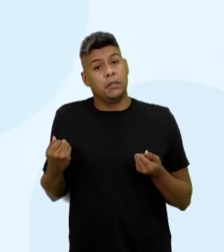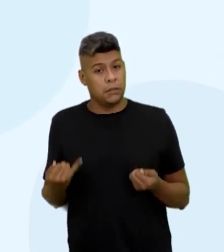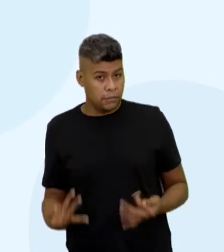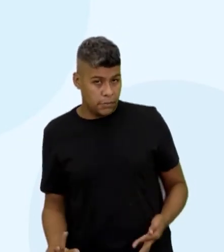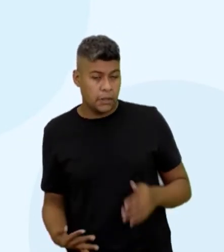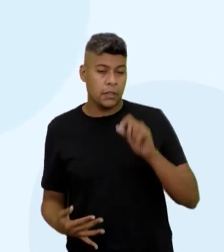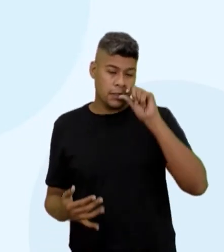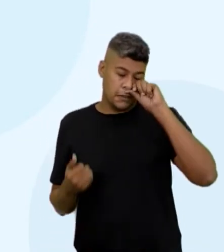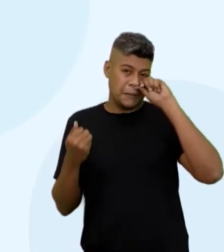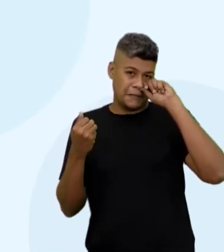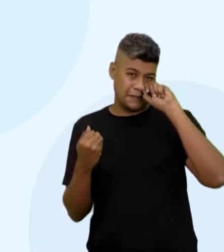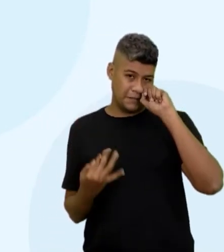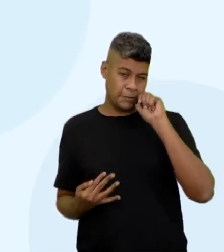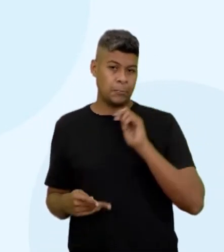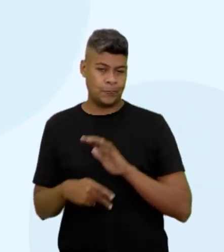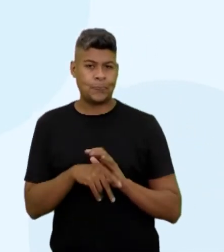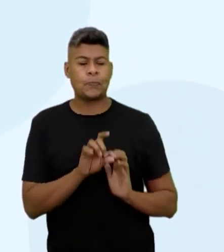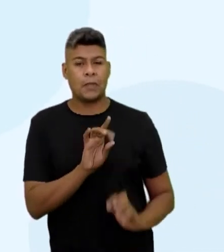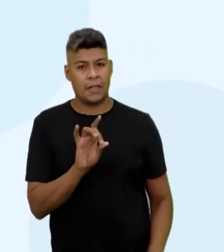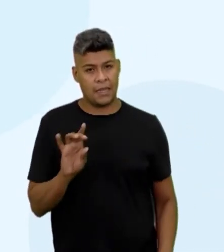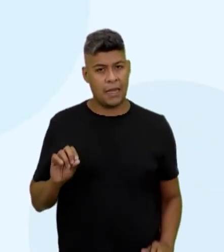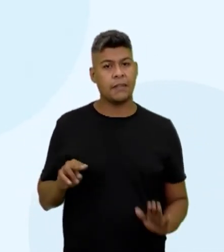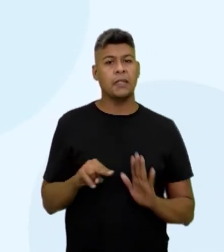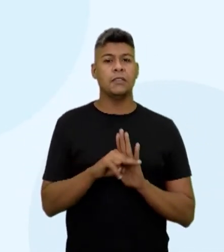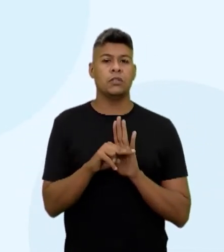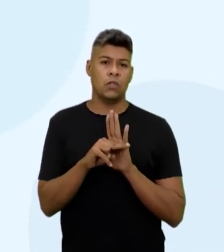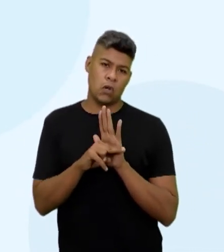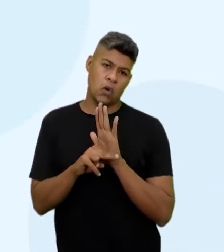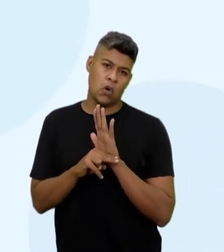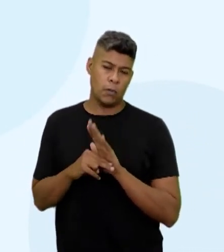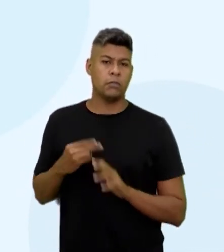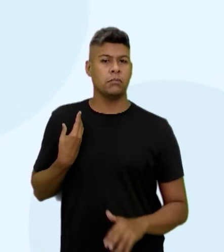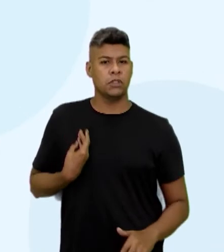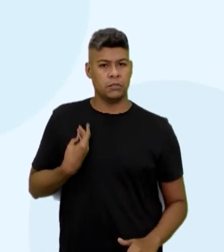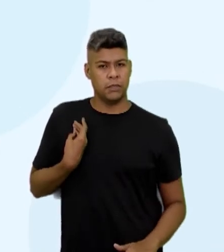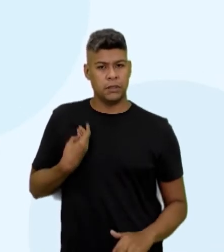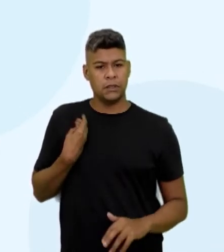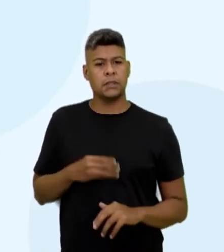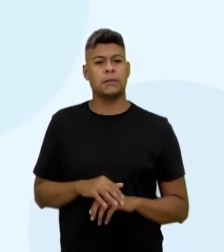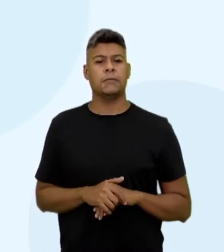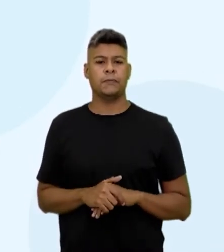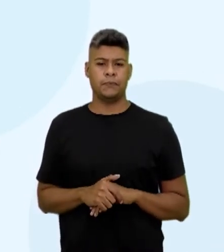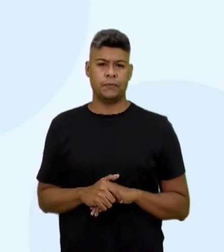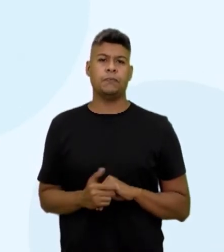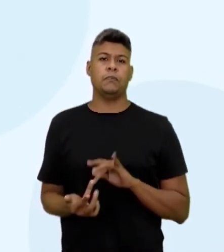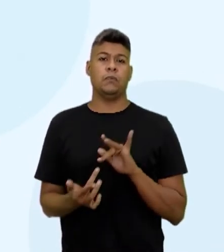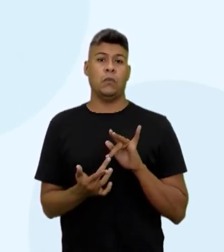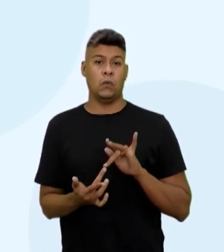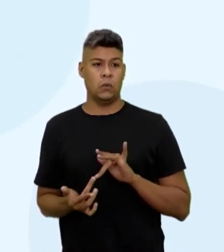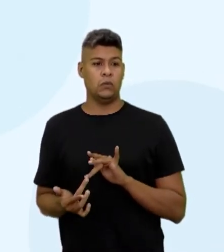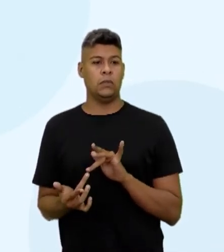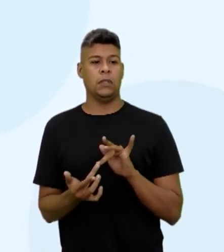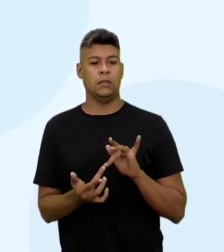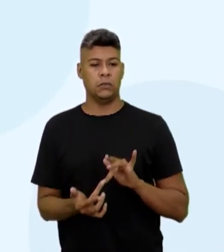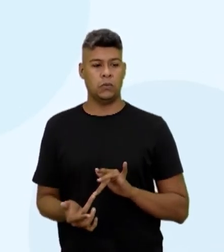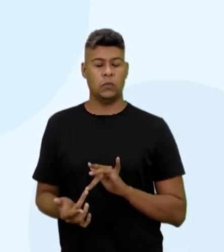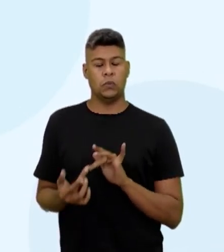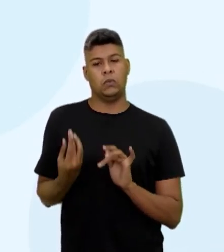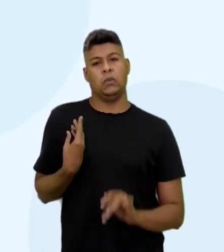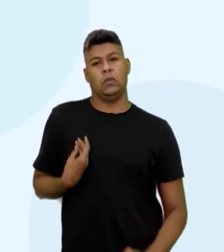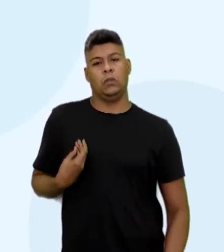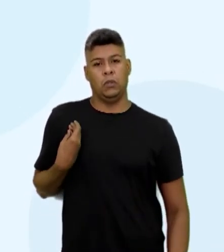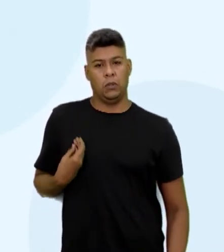trazer aí a justificativa para cada uma das normas que você acha estabelecerem para essa convivência em busca da